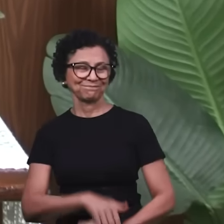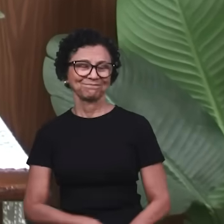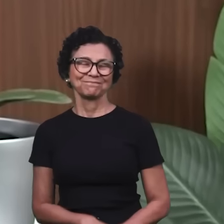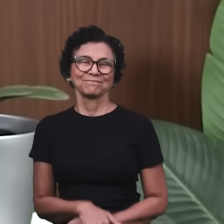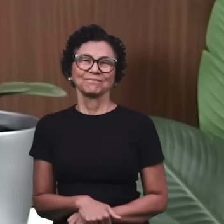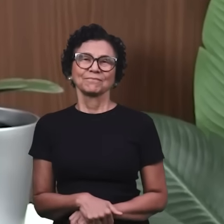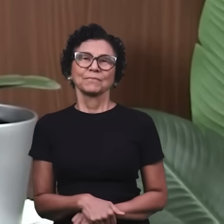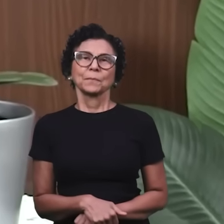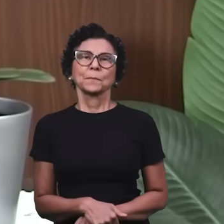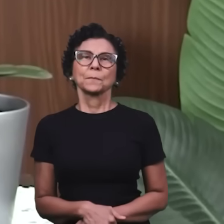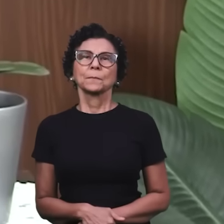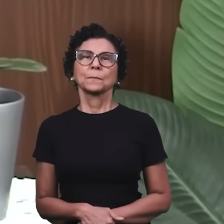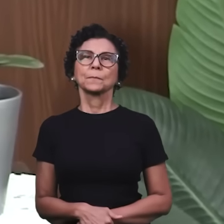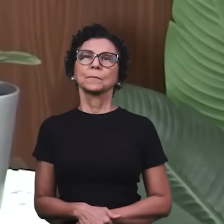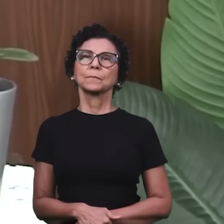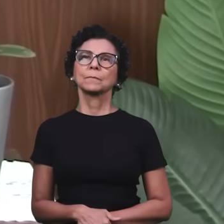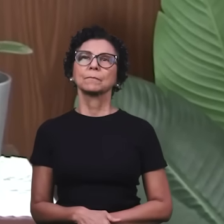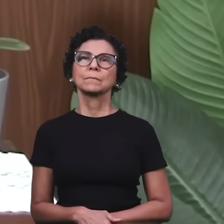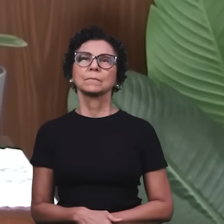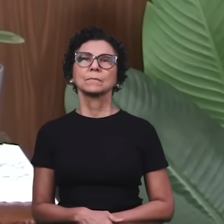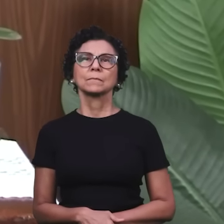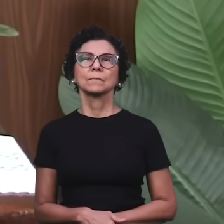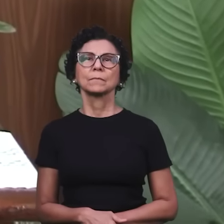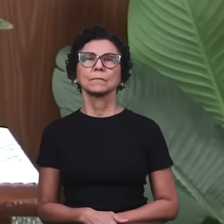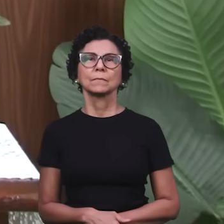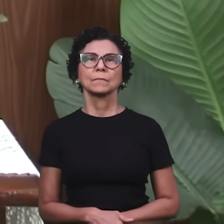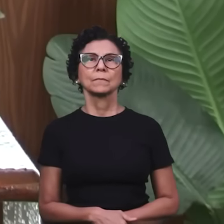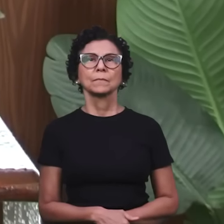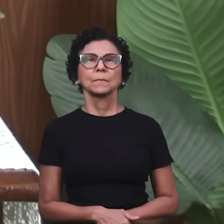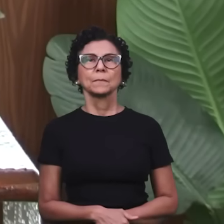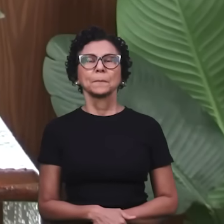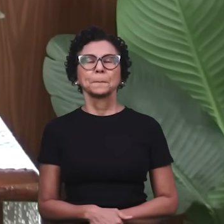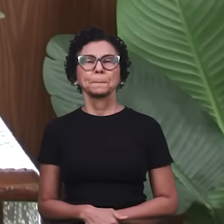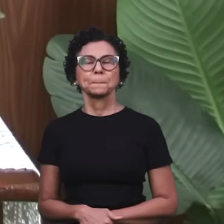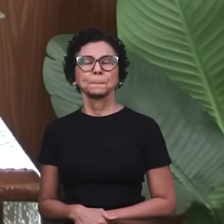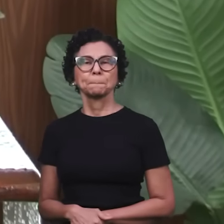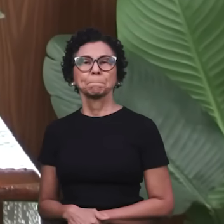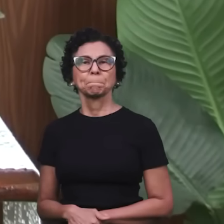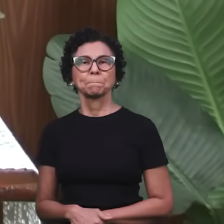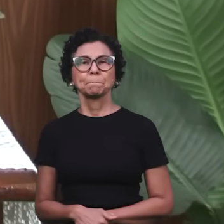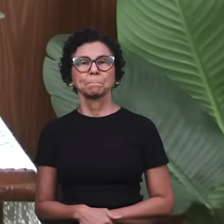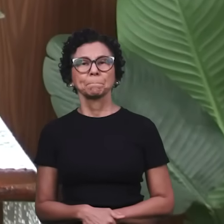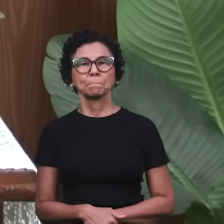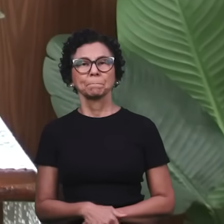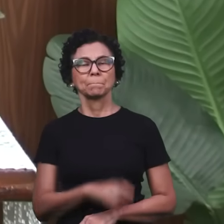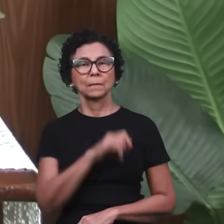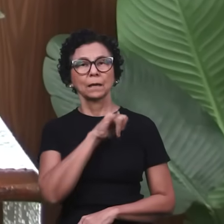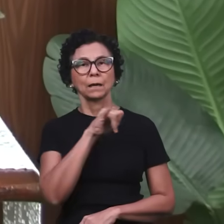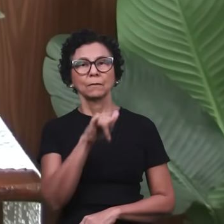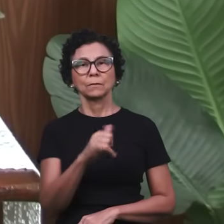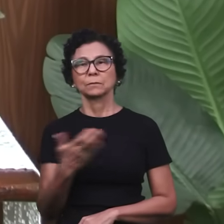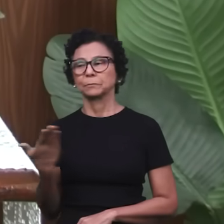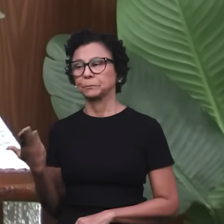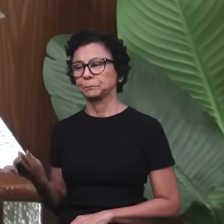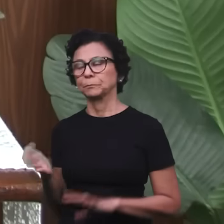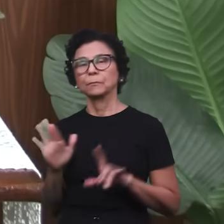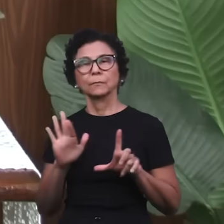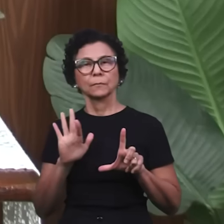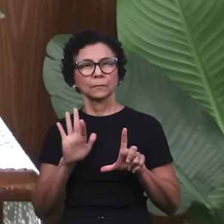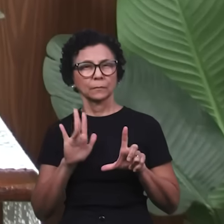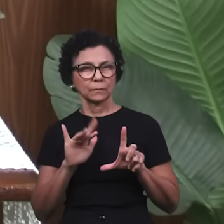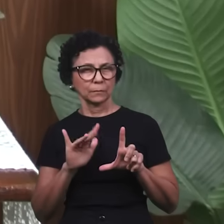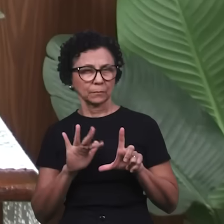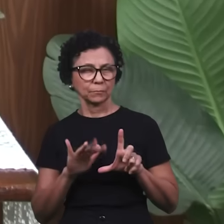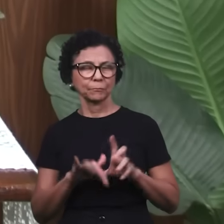assentados. Antes de encerrarmos, nós temos aqui alguns recados. Aparecerá na sua tela um QR Code. Você poderá